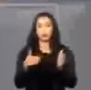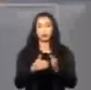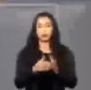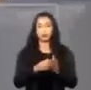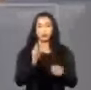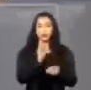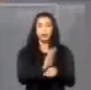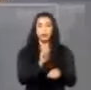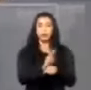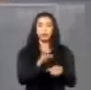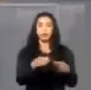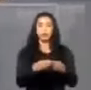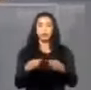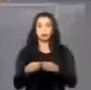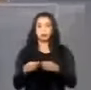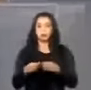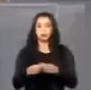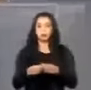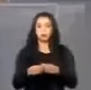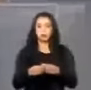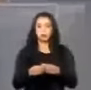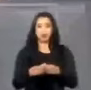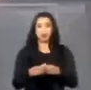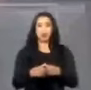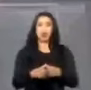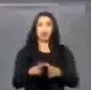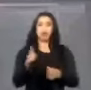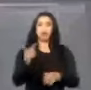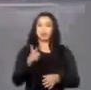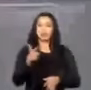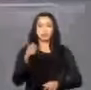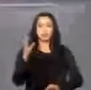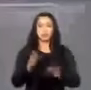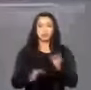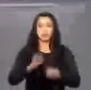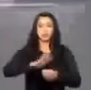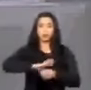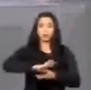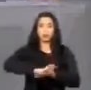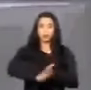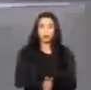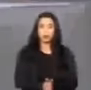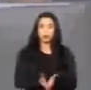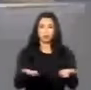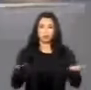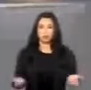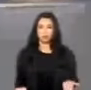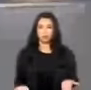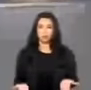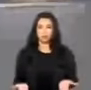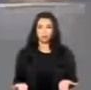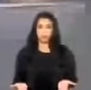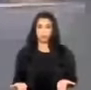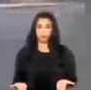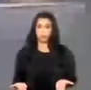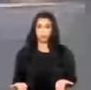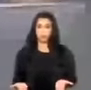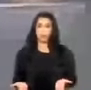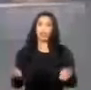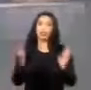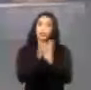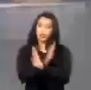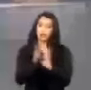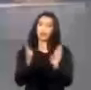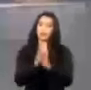vulneráveis e expostos a injustas presença de perseguições e práticas discriminatórias se isso não é uma injusta perseguição na